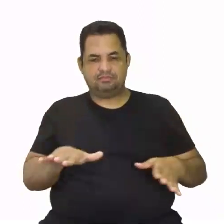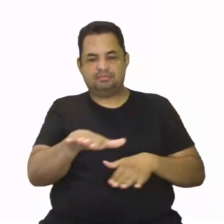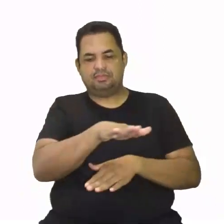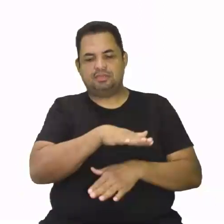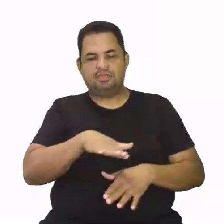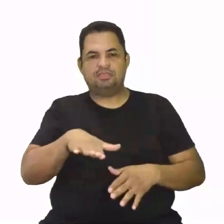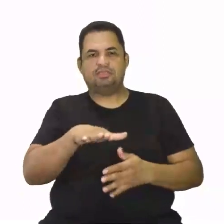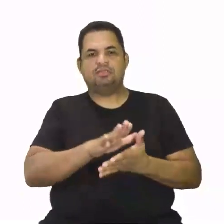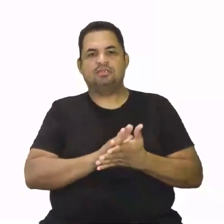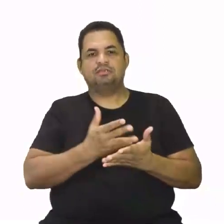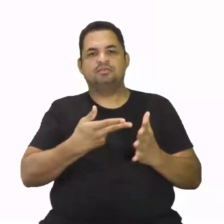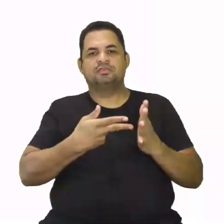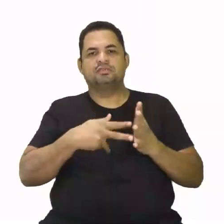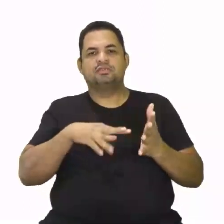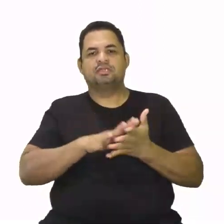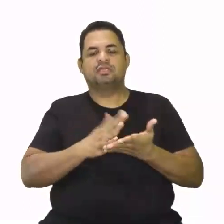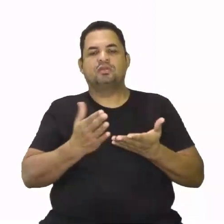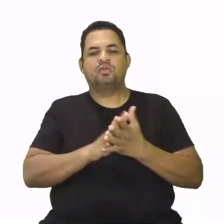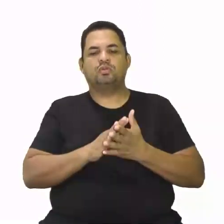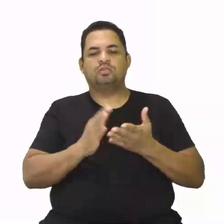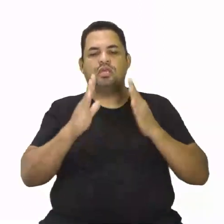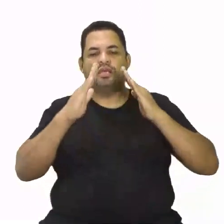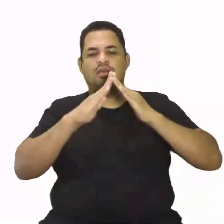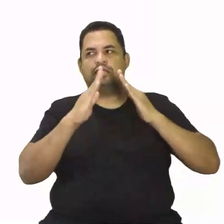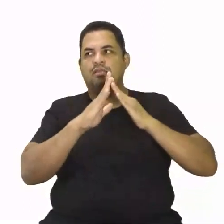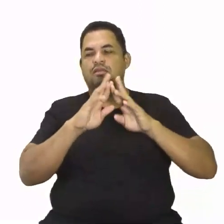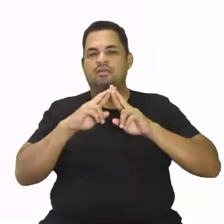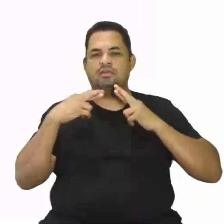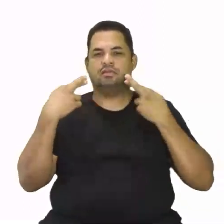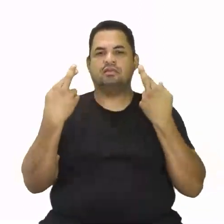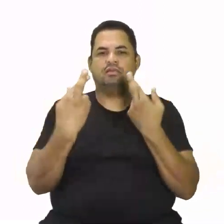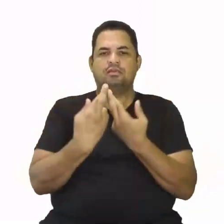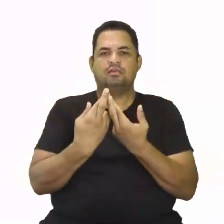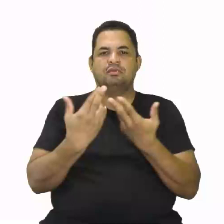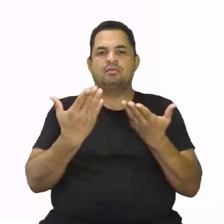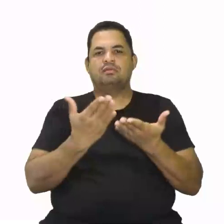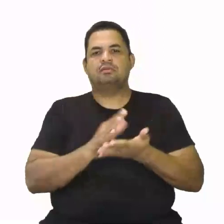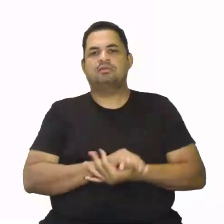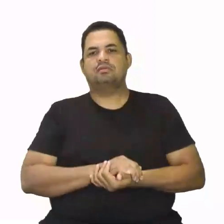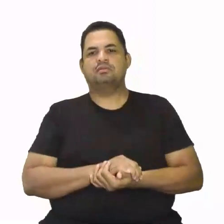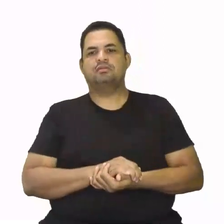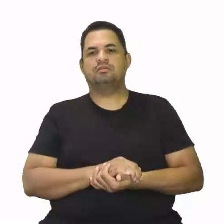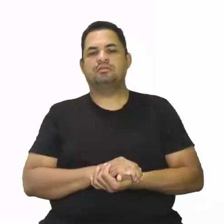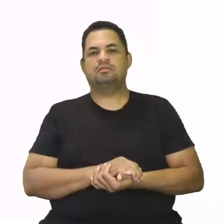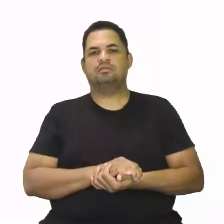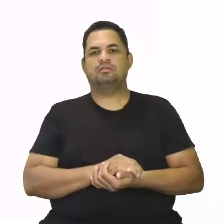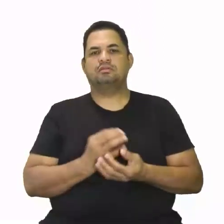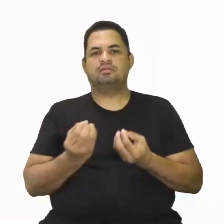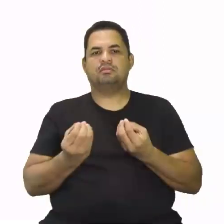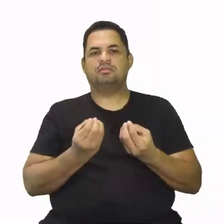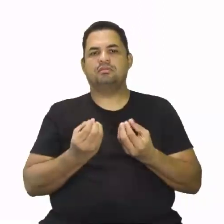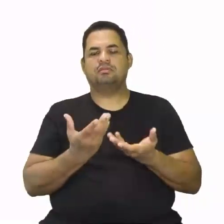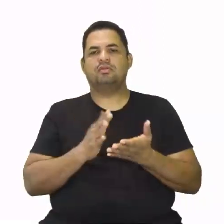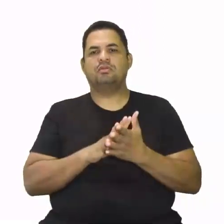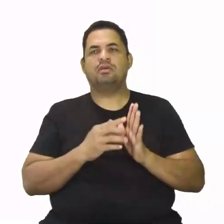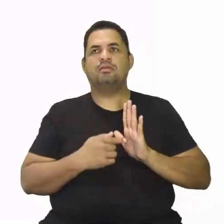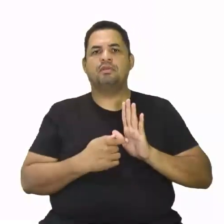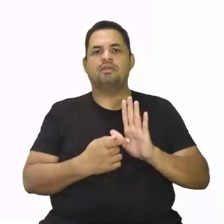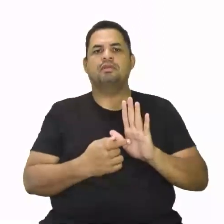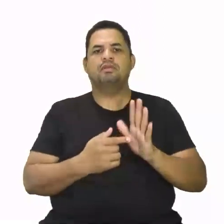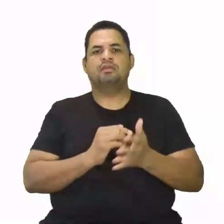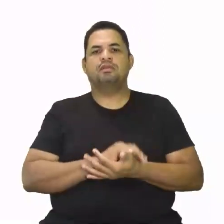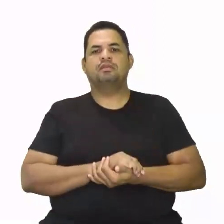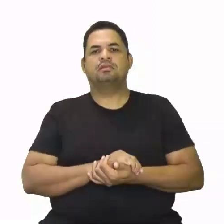do lar, de reunião, de convivência. Segundo a forma que é